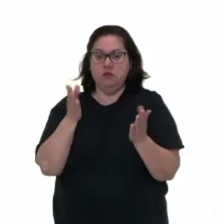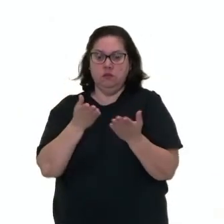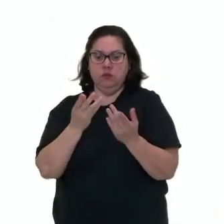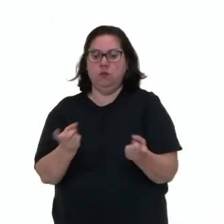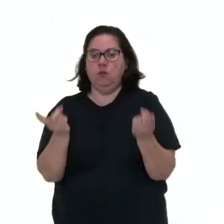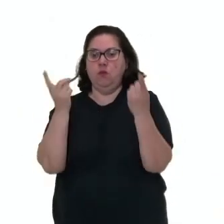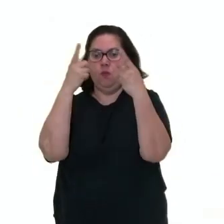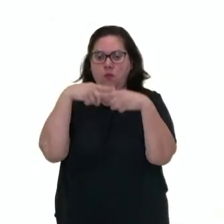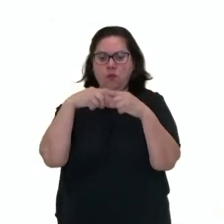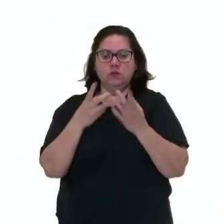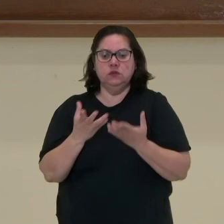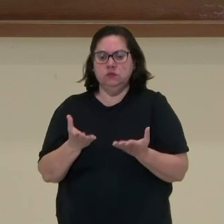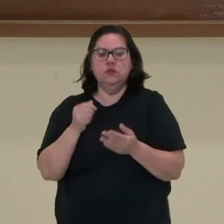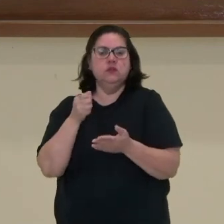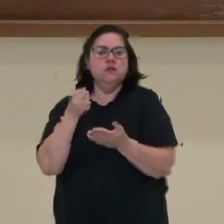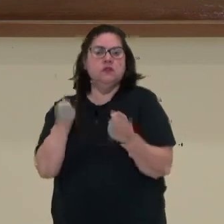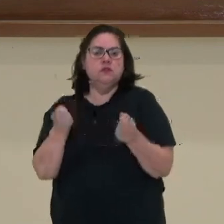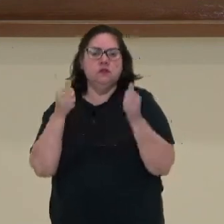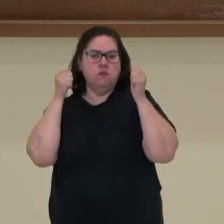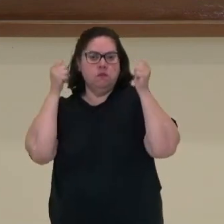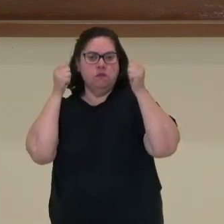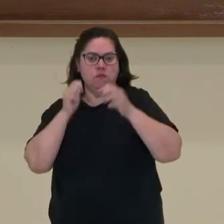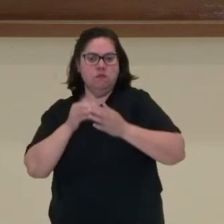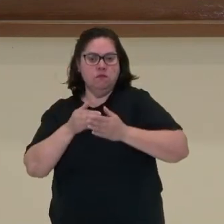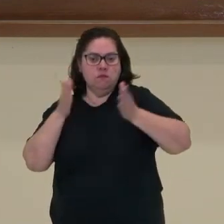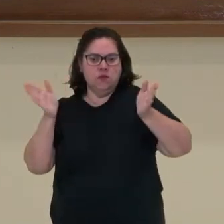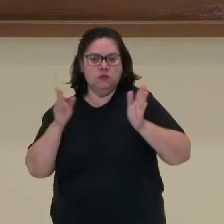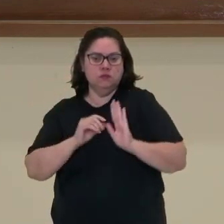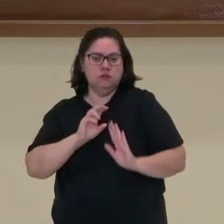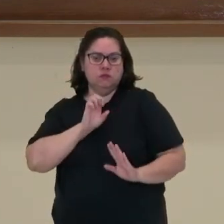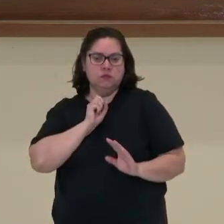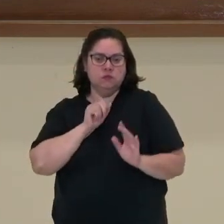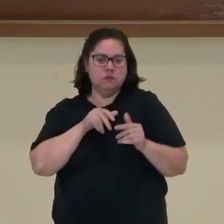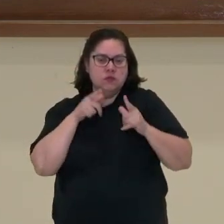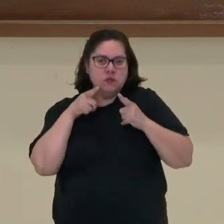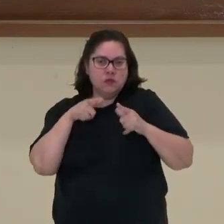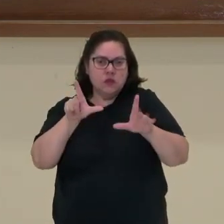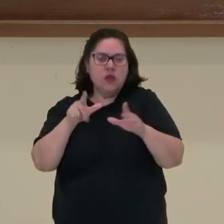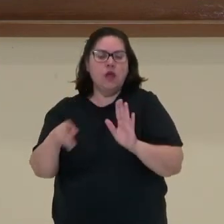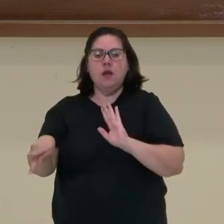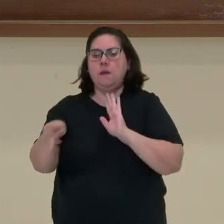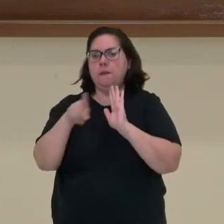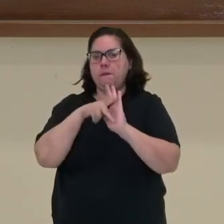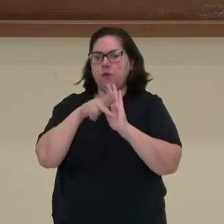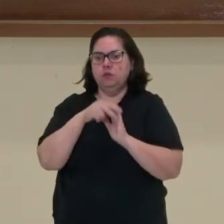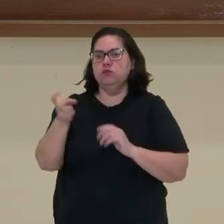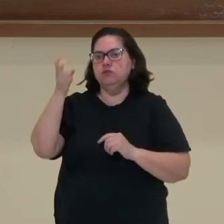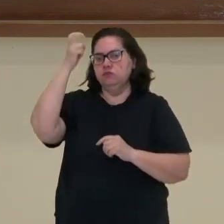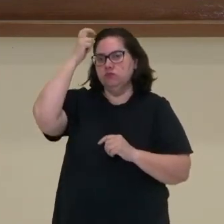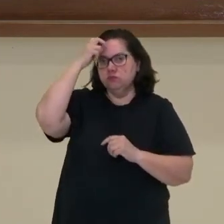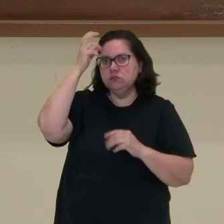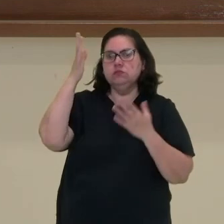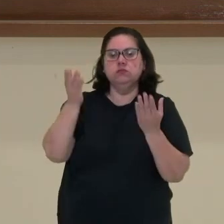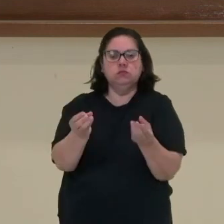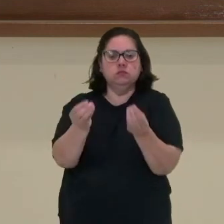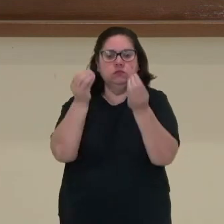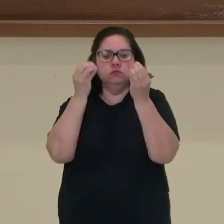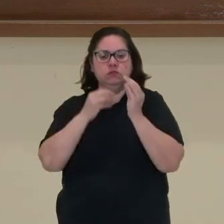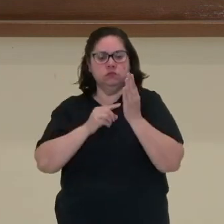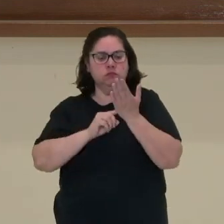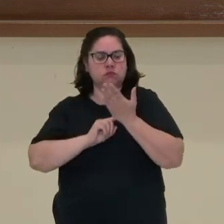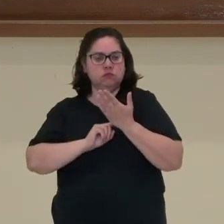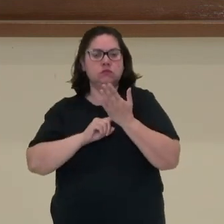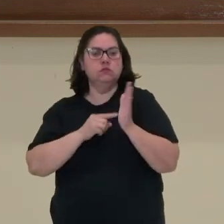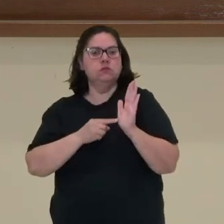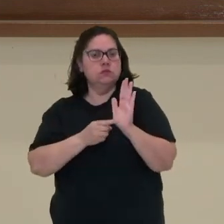essas exposições e fazer um protesto aberto contra essa mensagem. Então nós vemos que a própria cultura, ela vai trazer alguma mostragem, vai